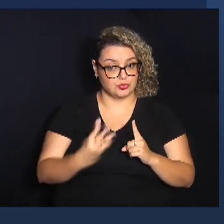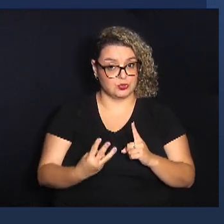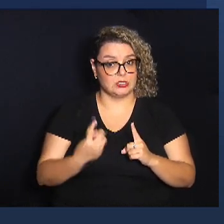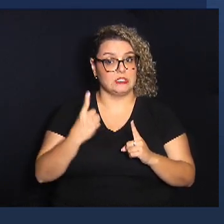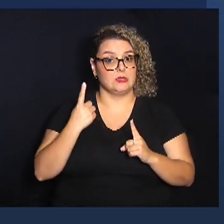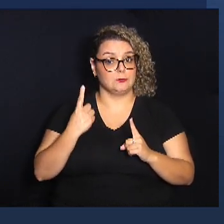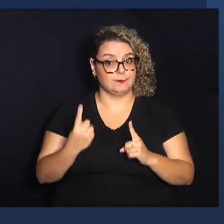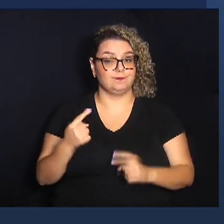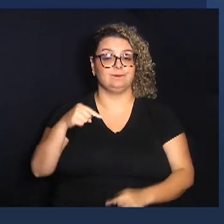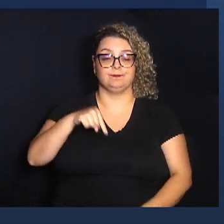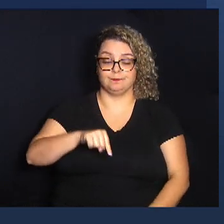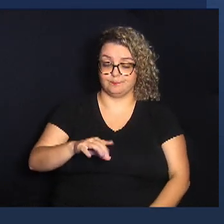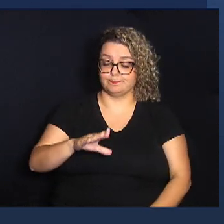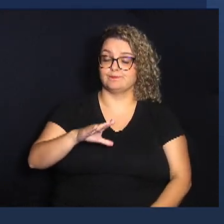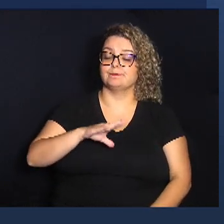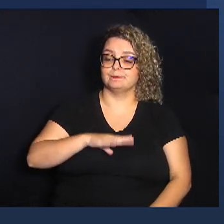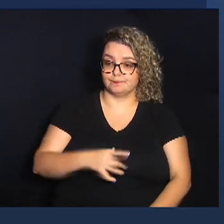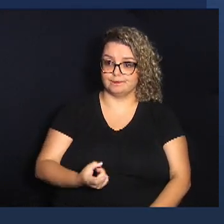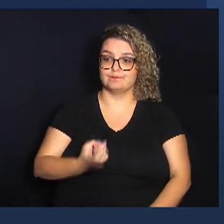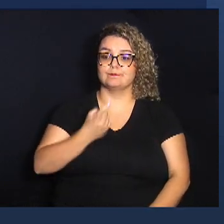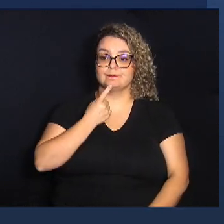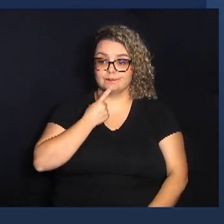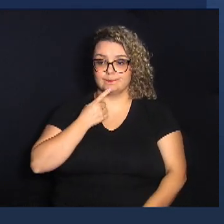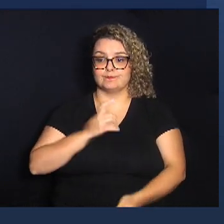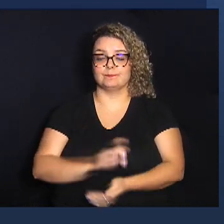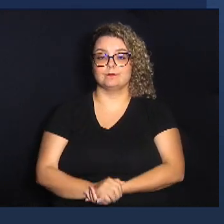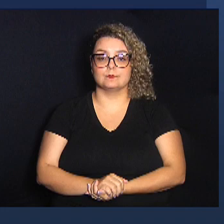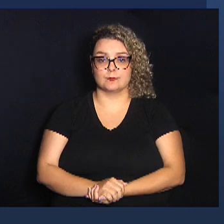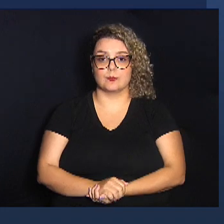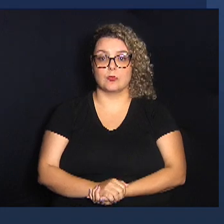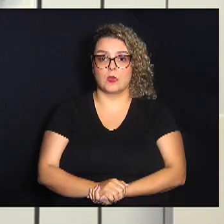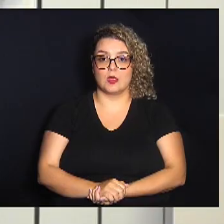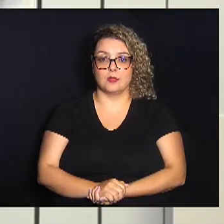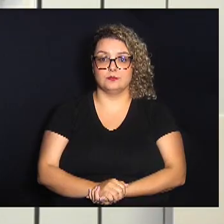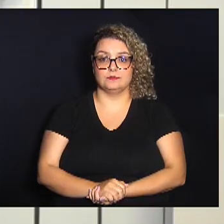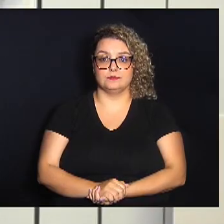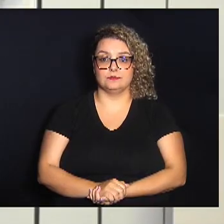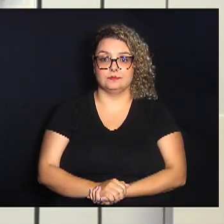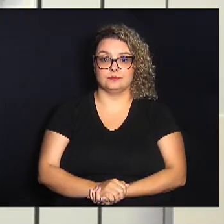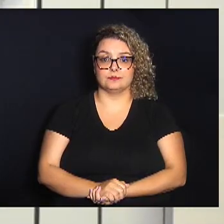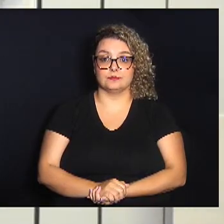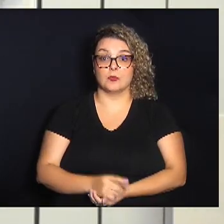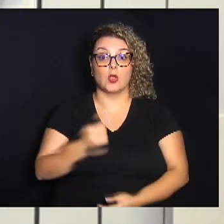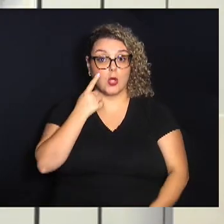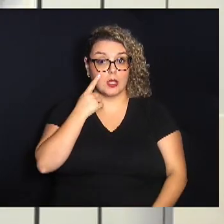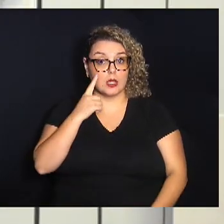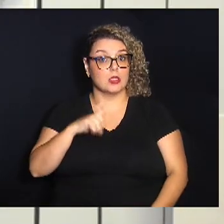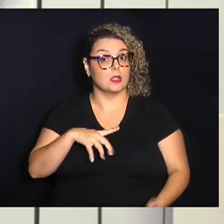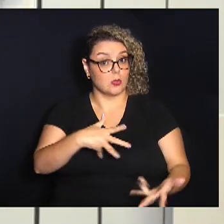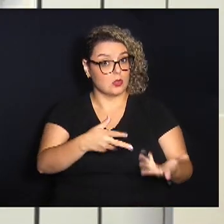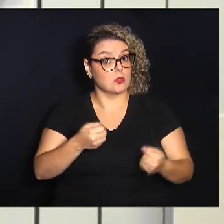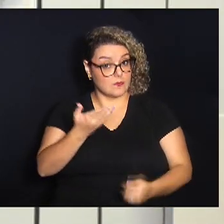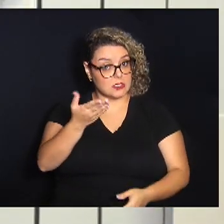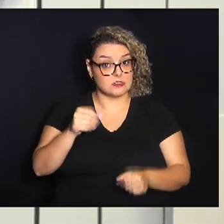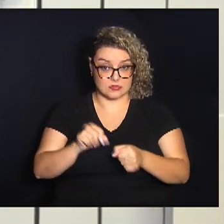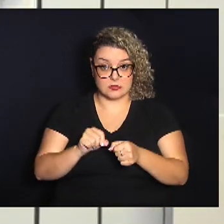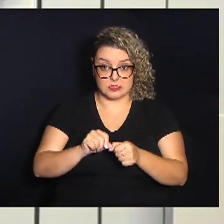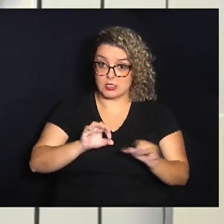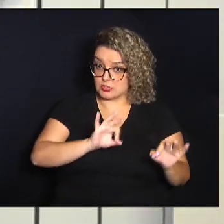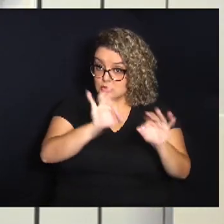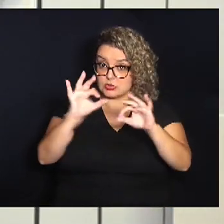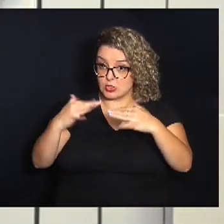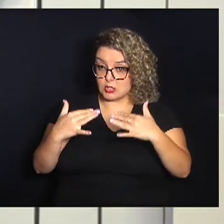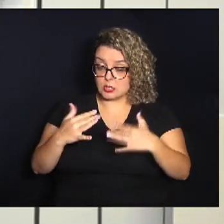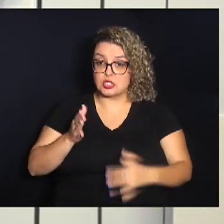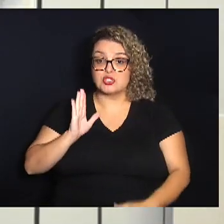aos 31 graus aqui na cidade de Campinas. E olha só, tenho um convite a fazer a você que está nos acompanhando,